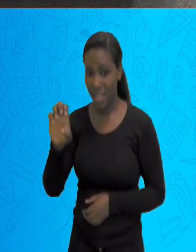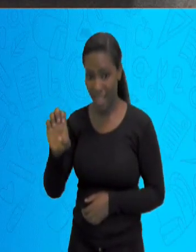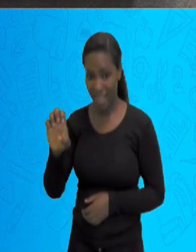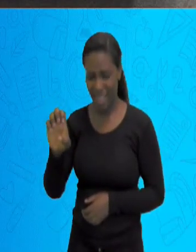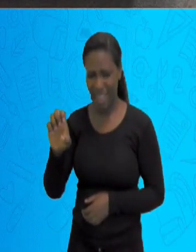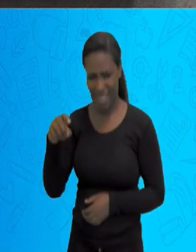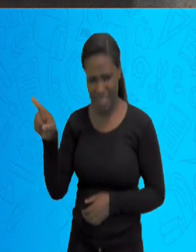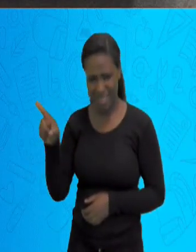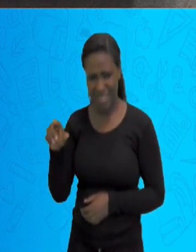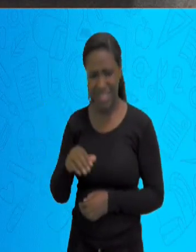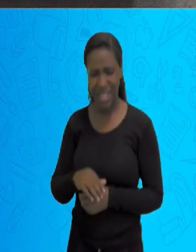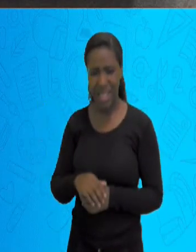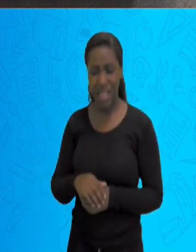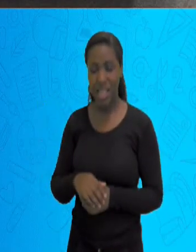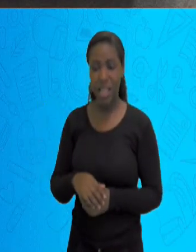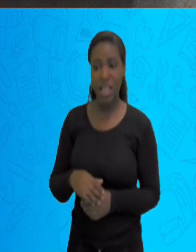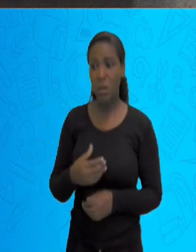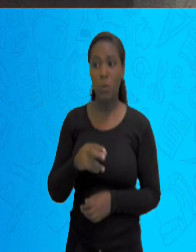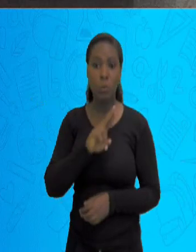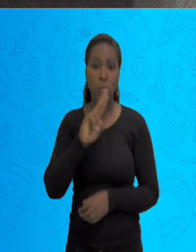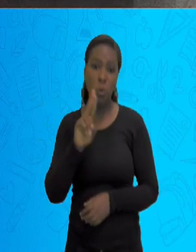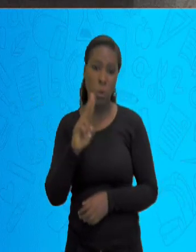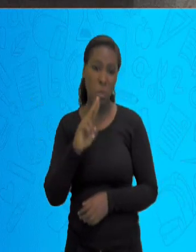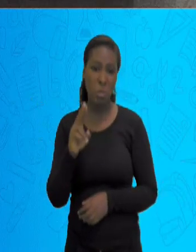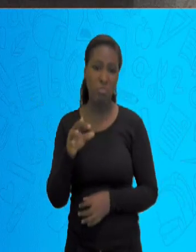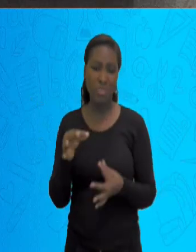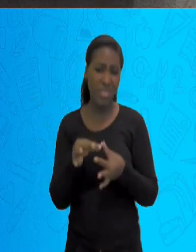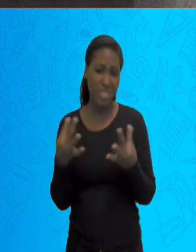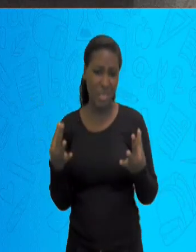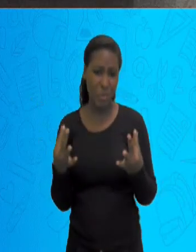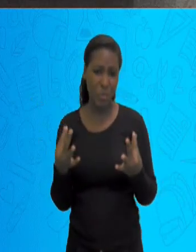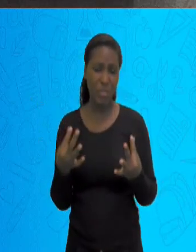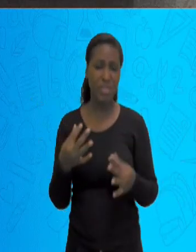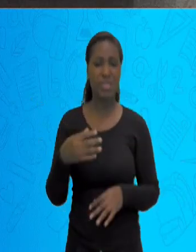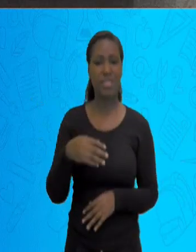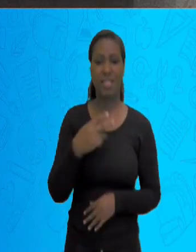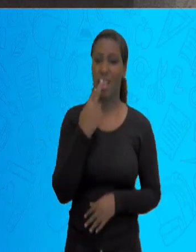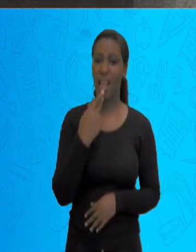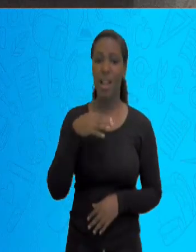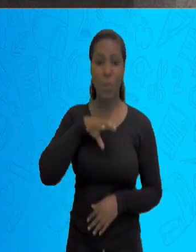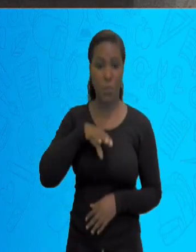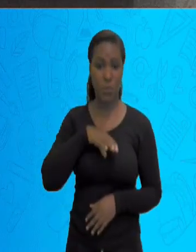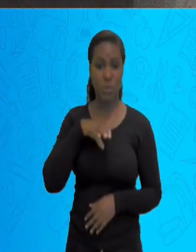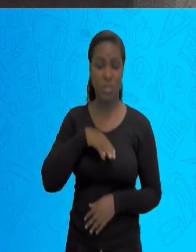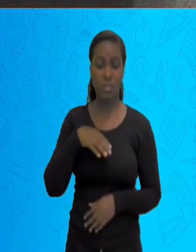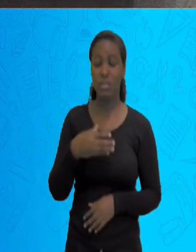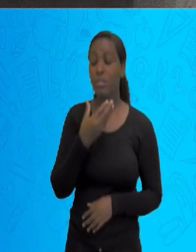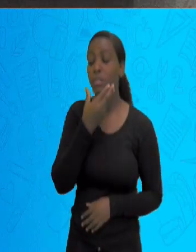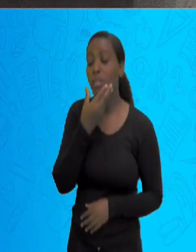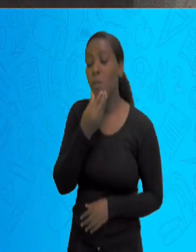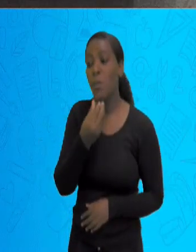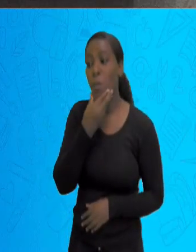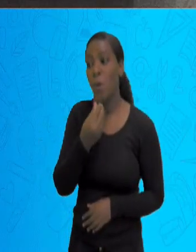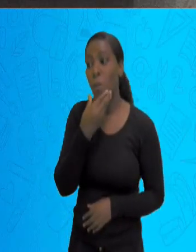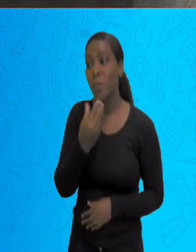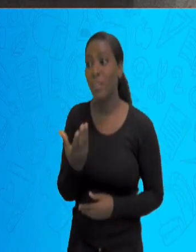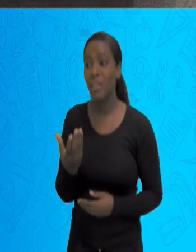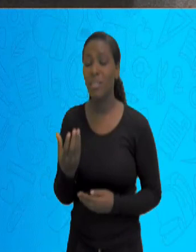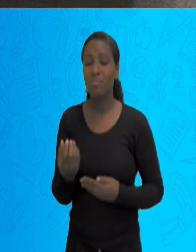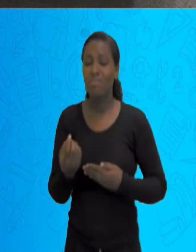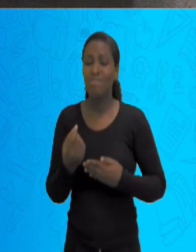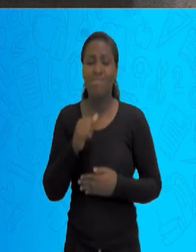Representa um homem, não é mesmo? Um ser humano que está vivendo essa crise existencial, que